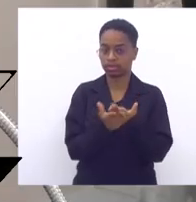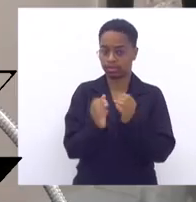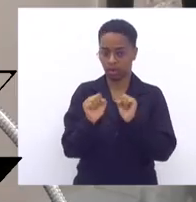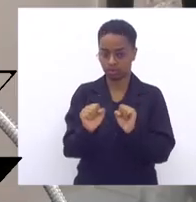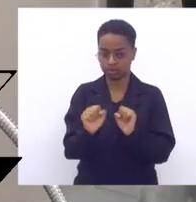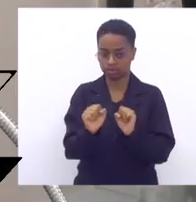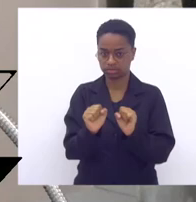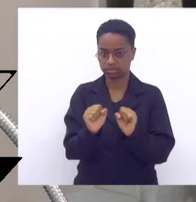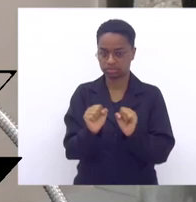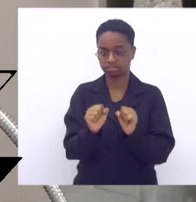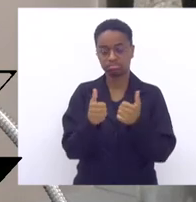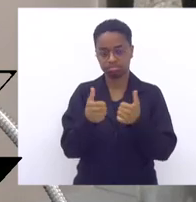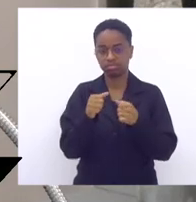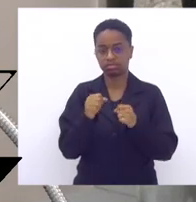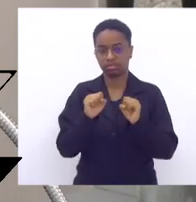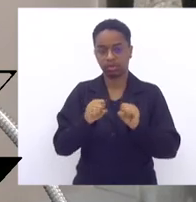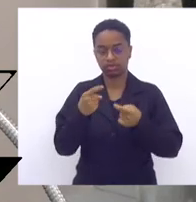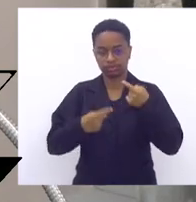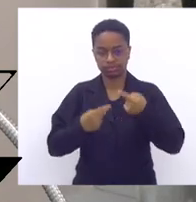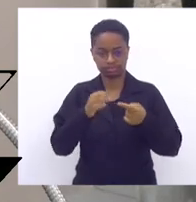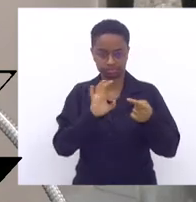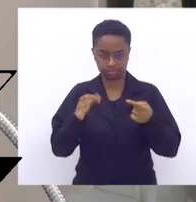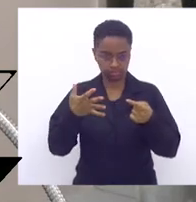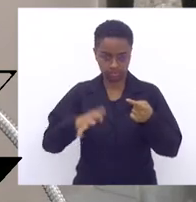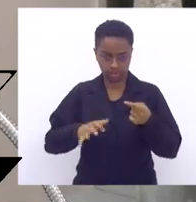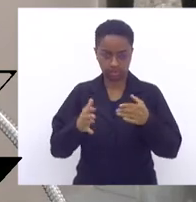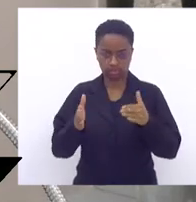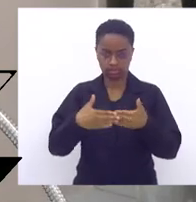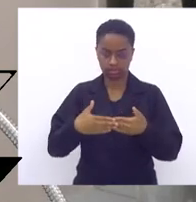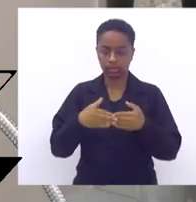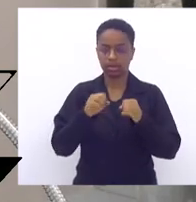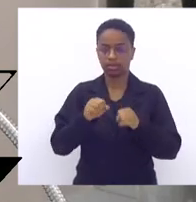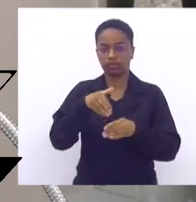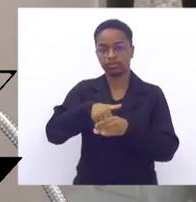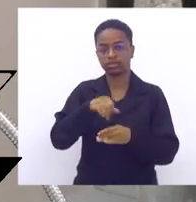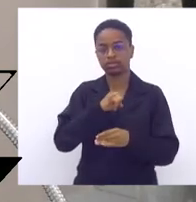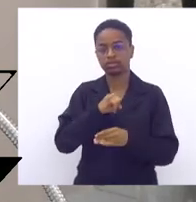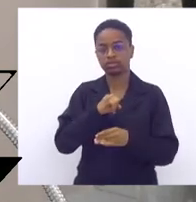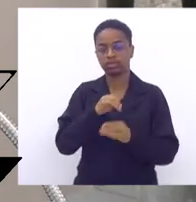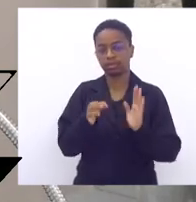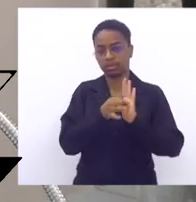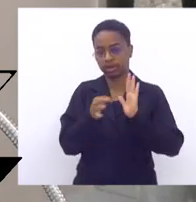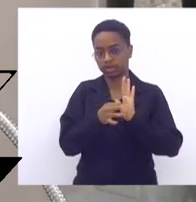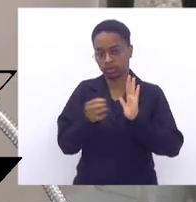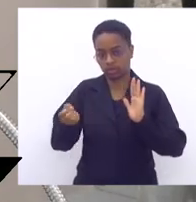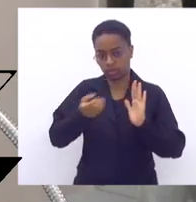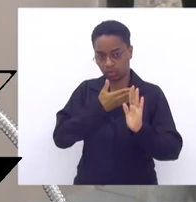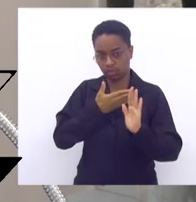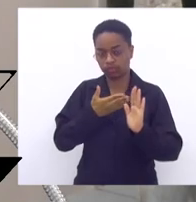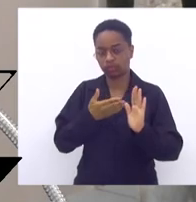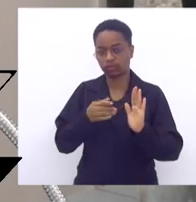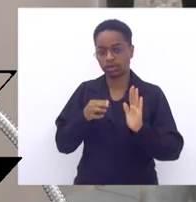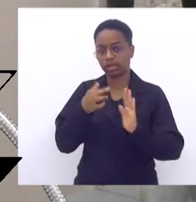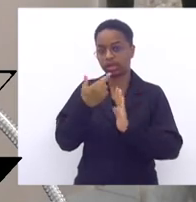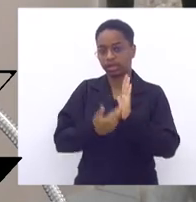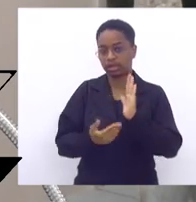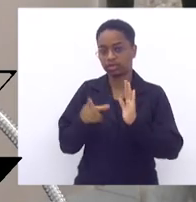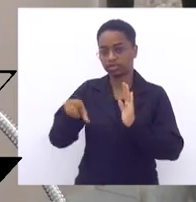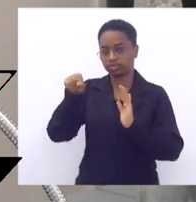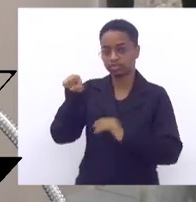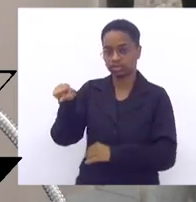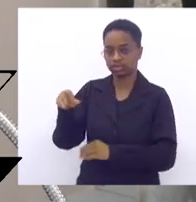Mink? Então, em discussão, não havendo quem queira discutir, em votação, o parecer do novo relator designado